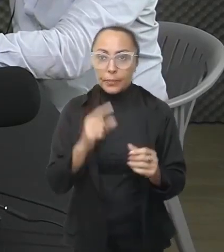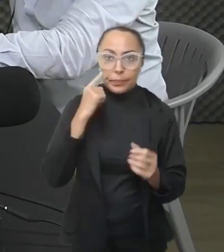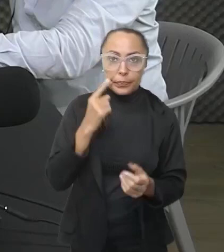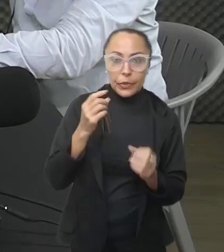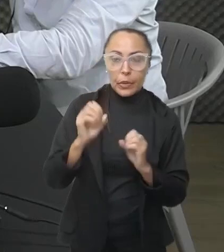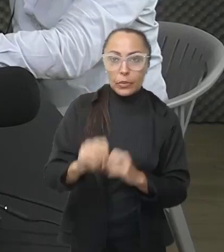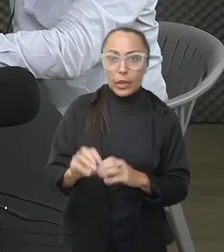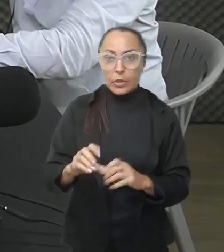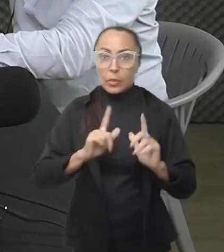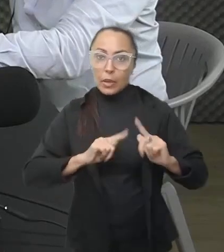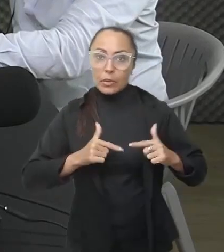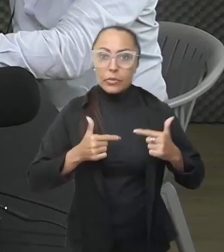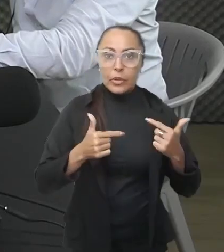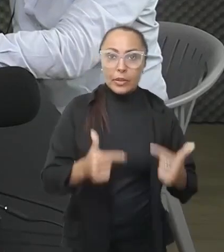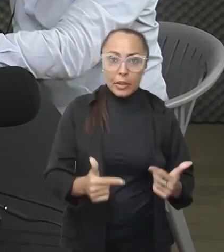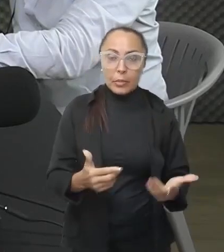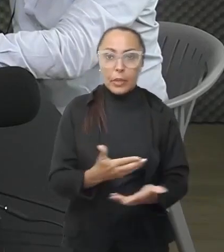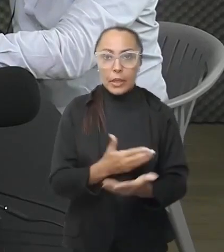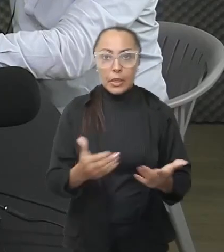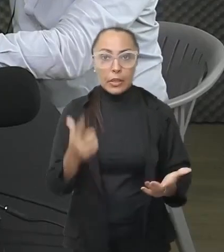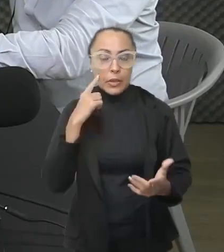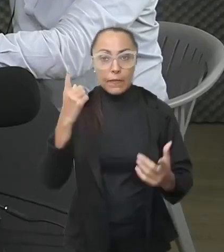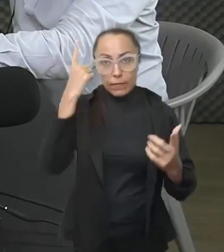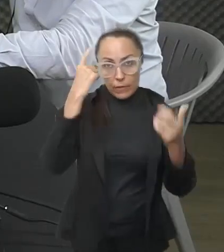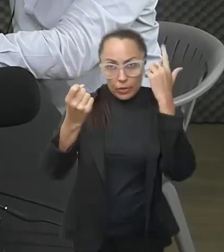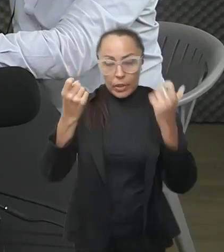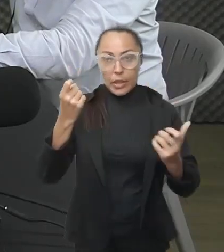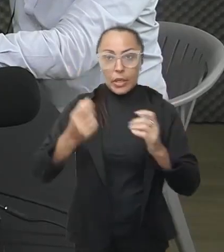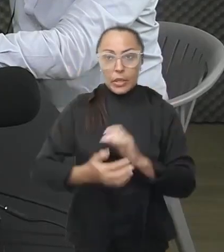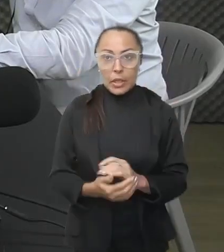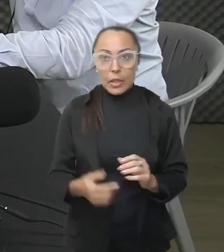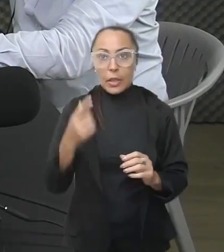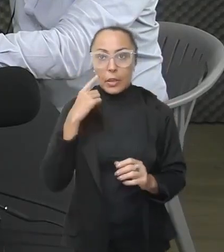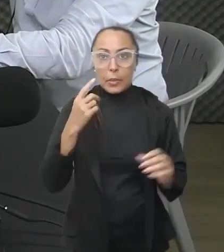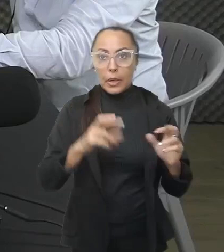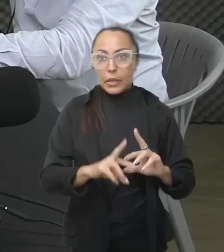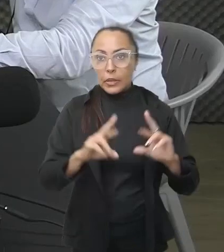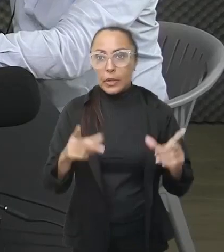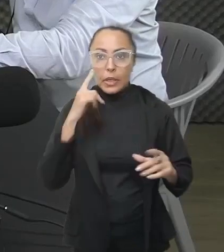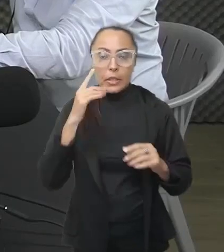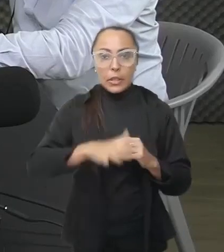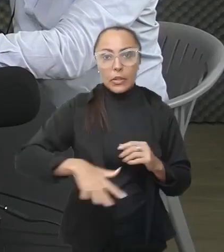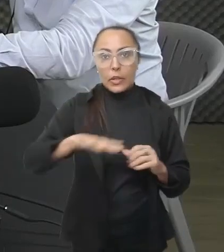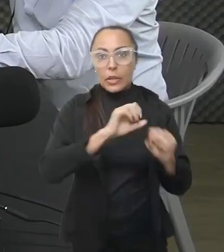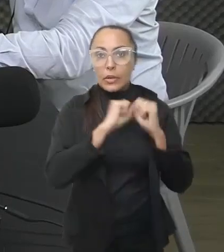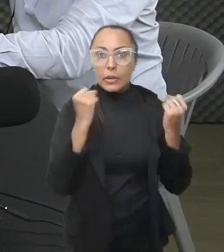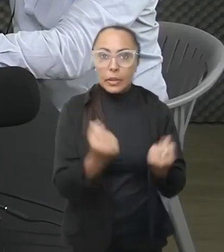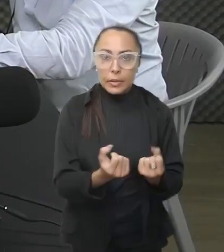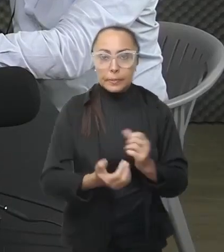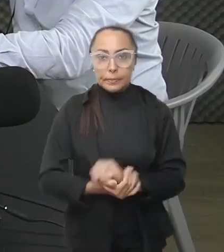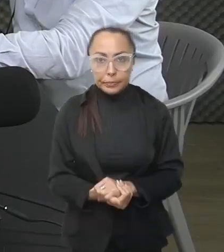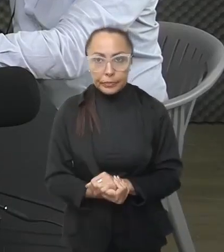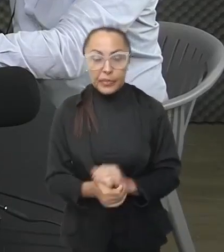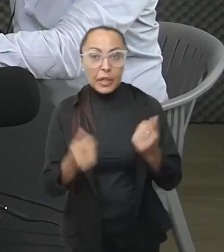para o enfrentamento a essas diferentes violências, né, nas diferentes esferas sociais, né? Acho que